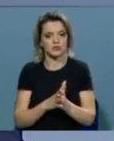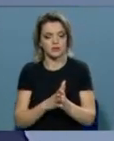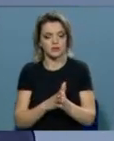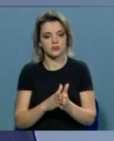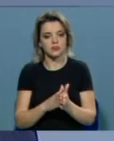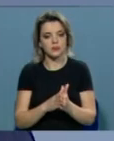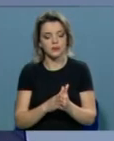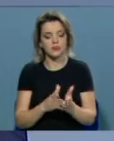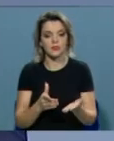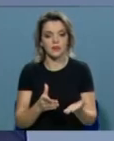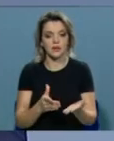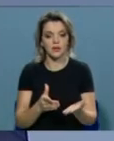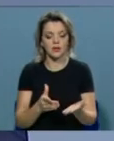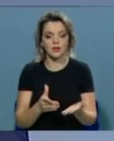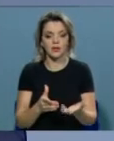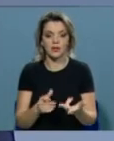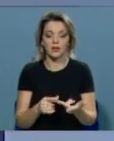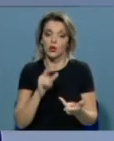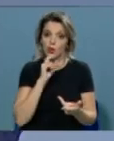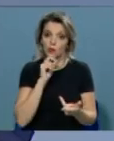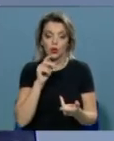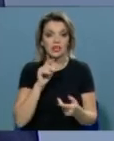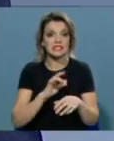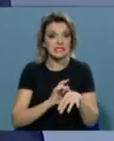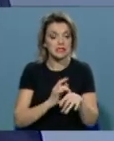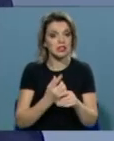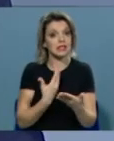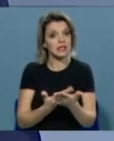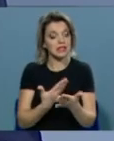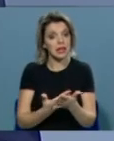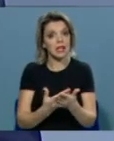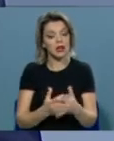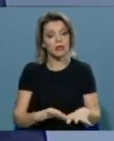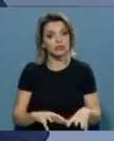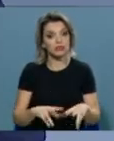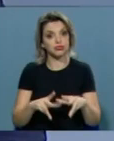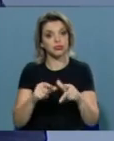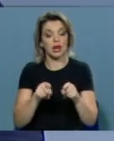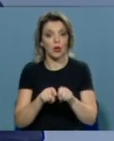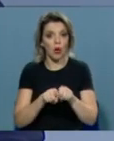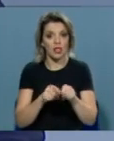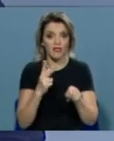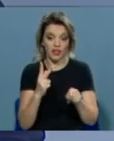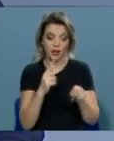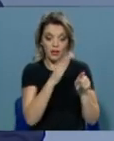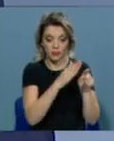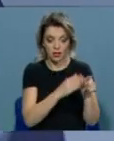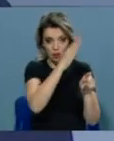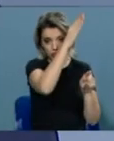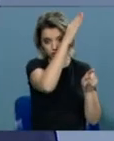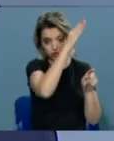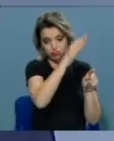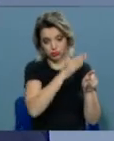se disto as nossas especificidades da vamos fazer mais algumas número habilidades essa recuperação vai ser em ver os olhos vamos cair e